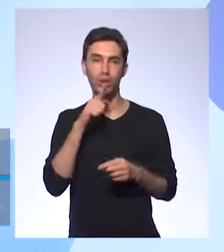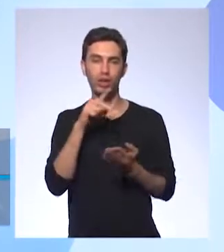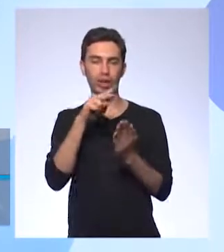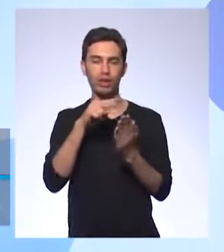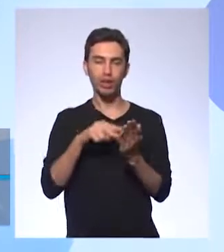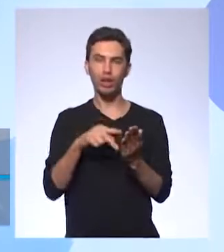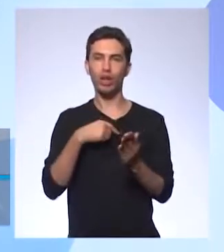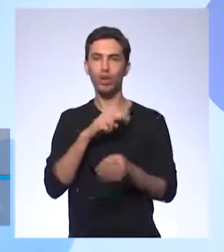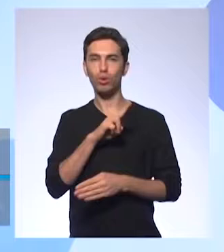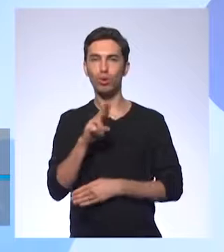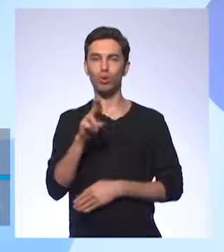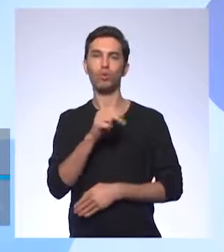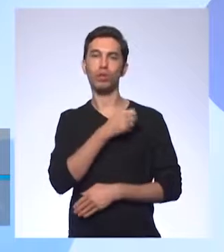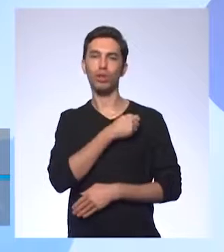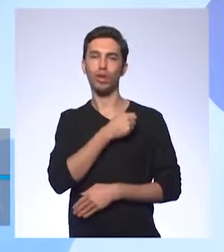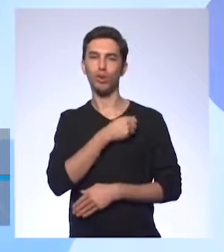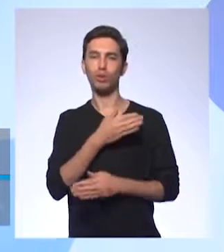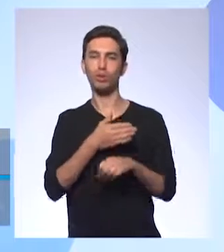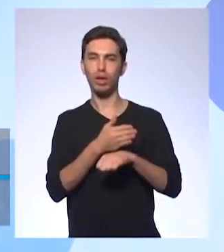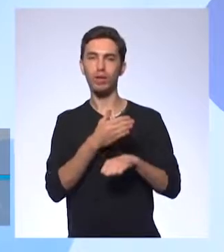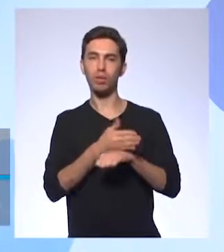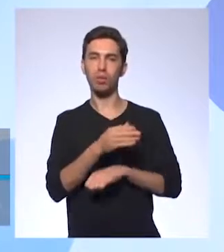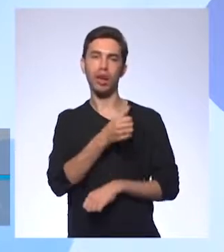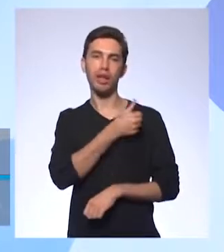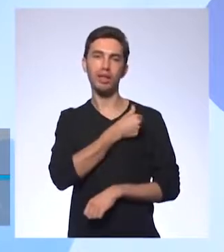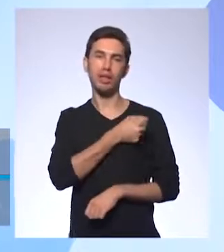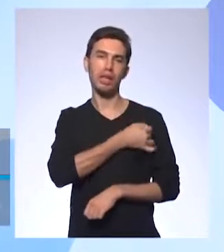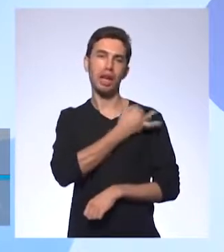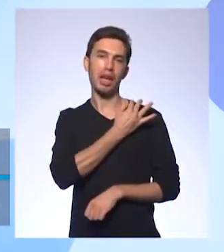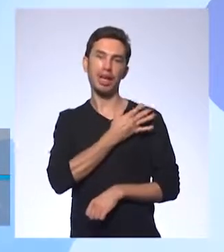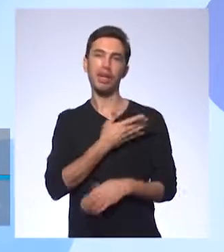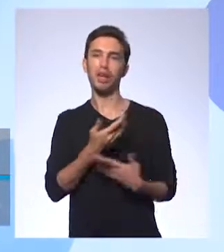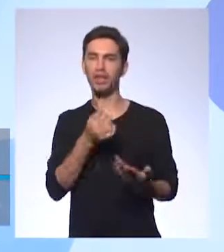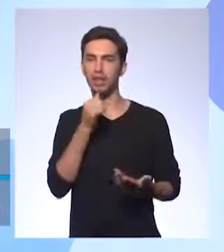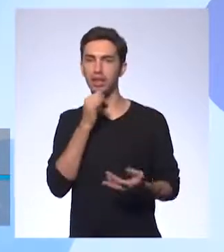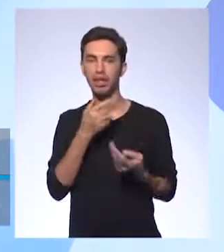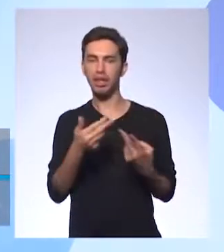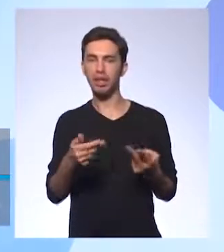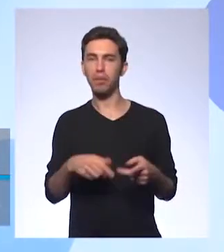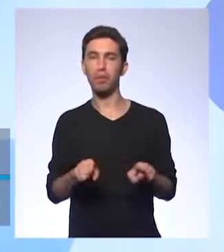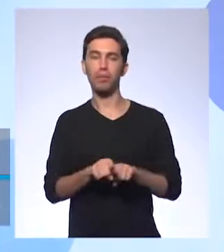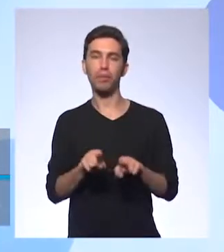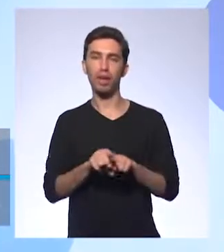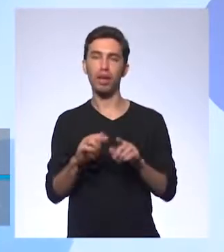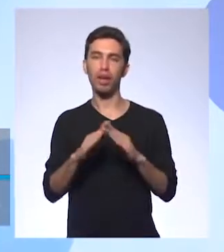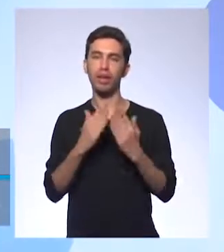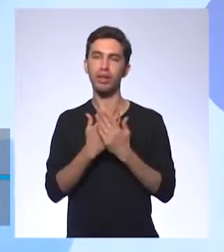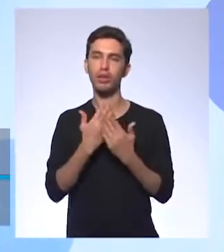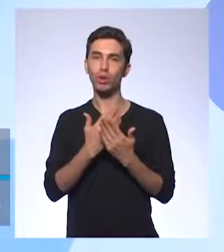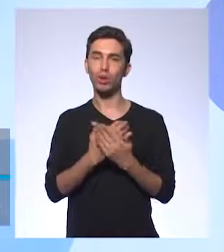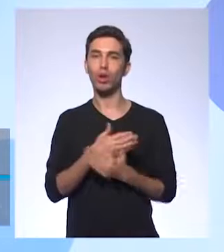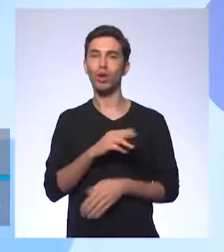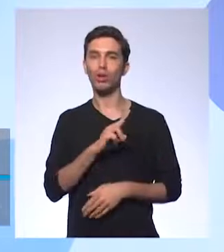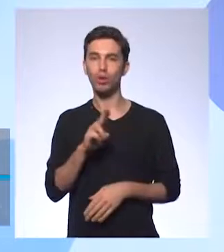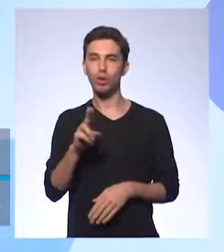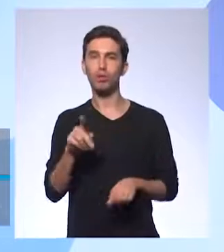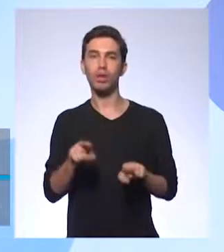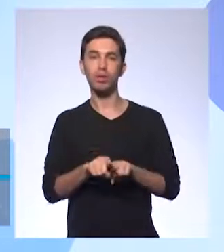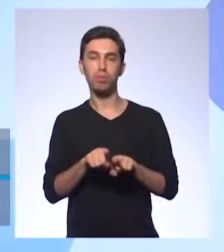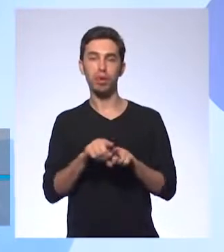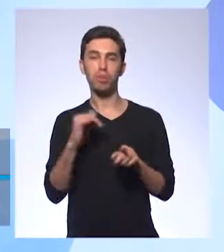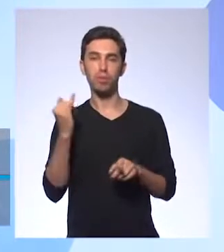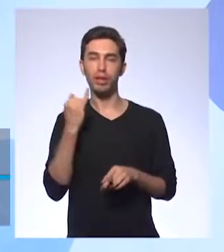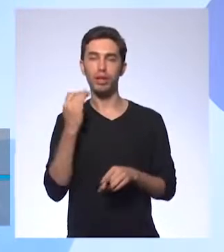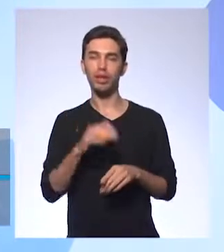leia o nome aí dos alunos que estão participando, a série, etc. Também a escola, também é bacana, porque isso revigora aí um pouco